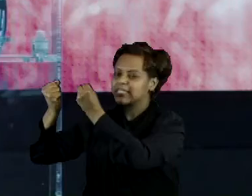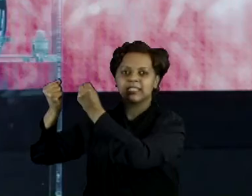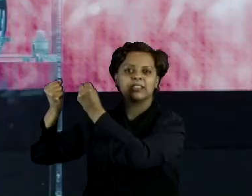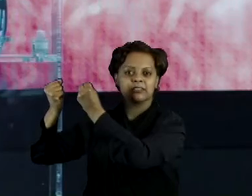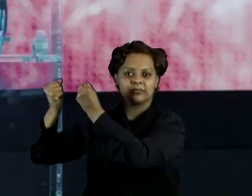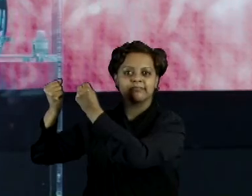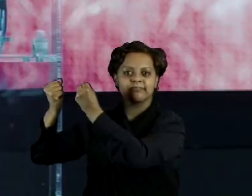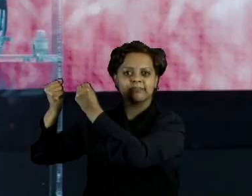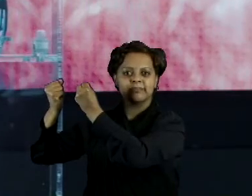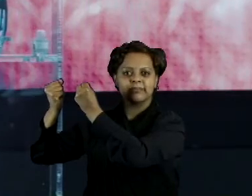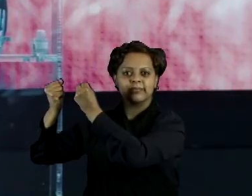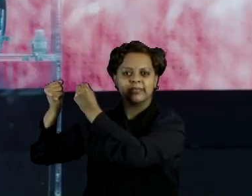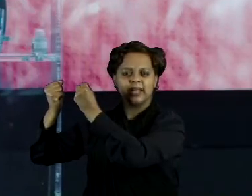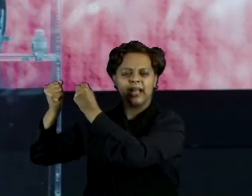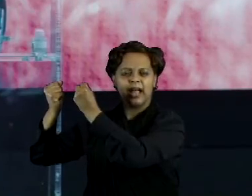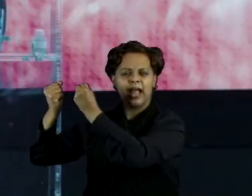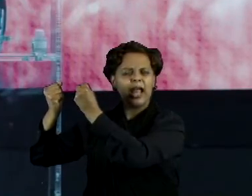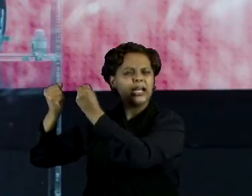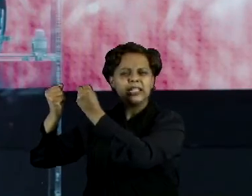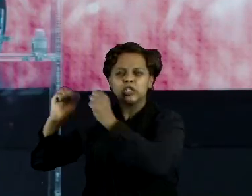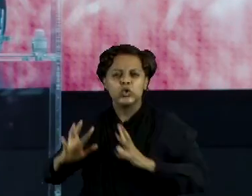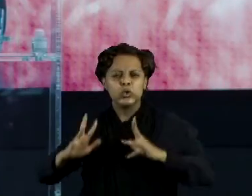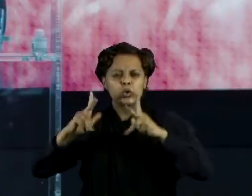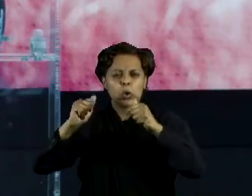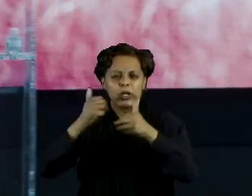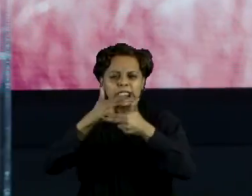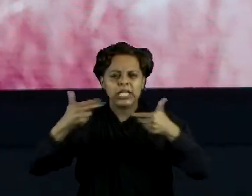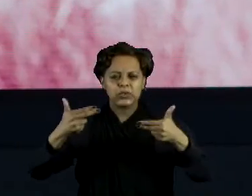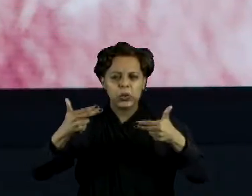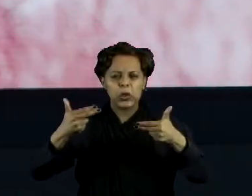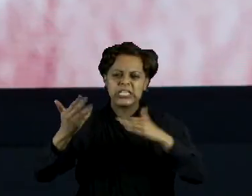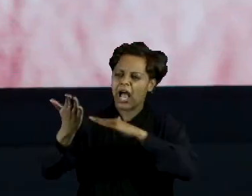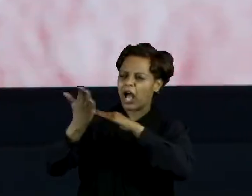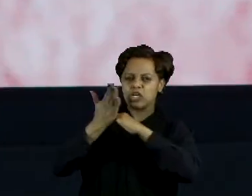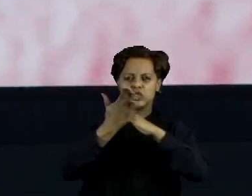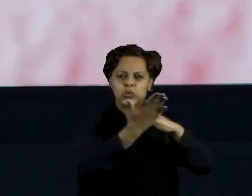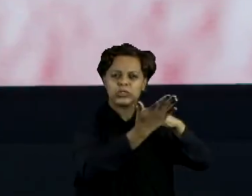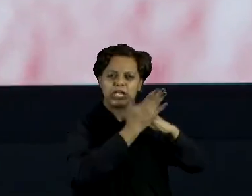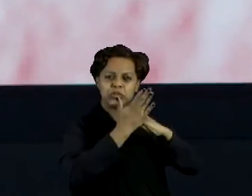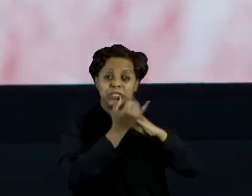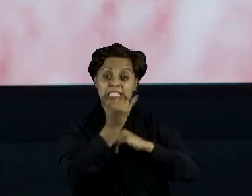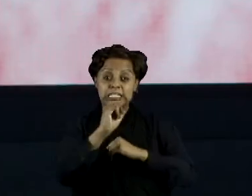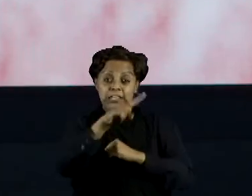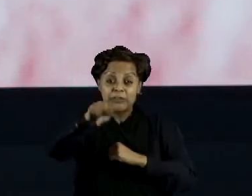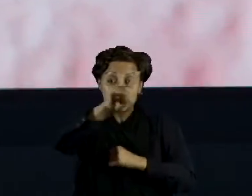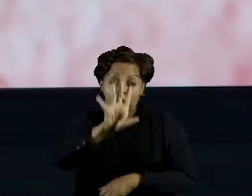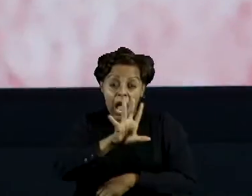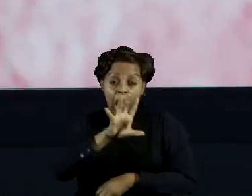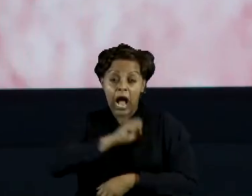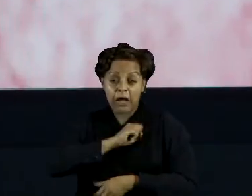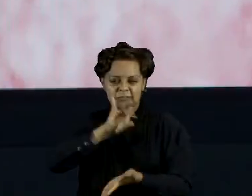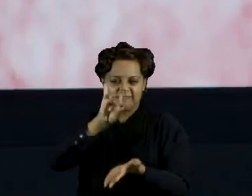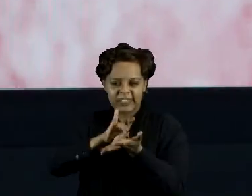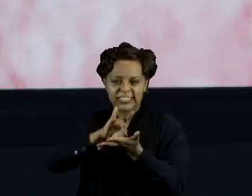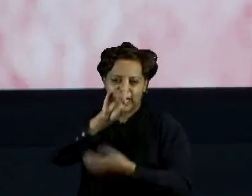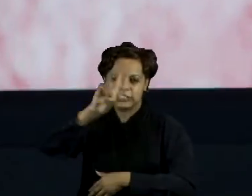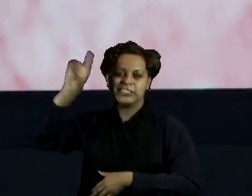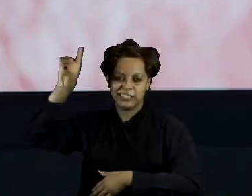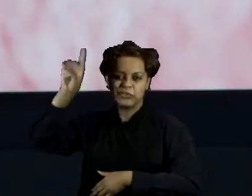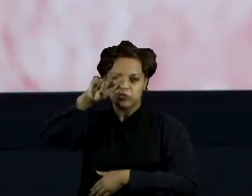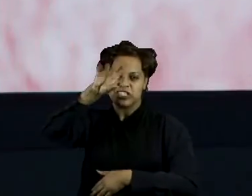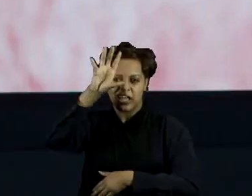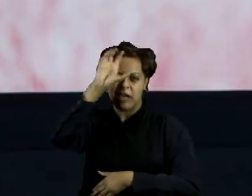todas as coisas cooperam para o bem daqueles que amam a Deus, daqueles que